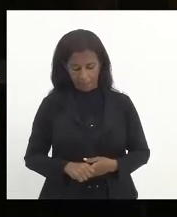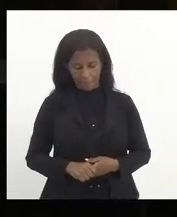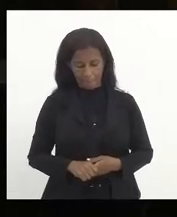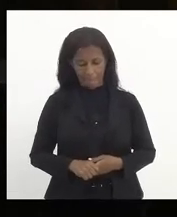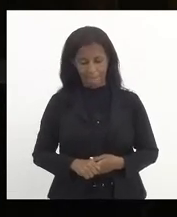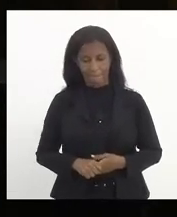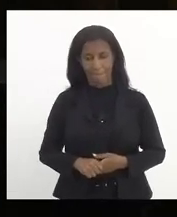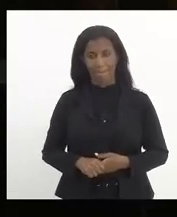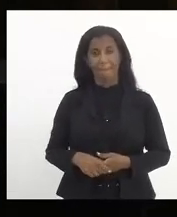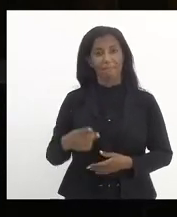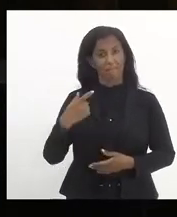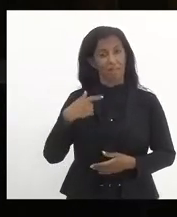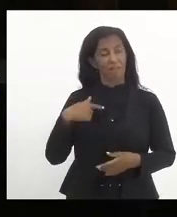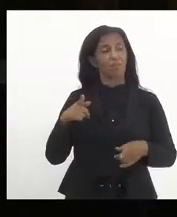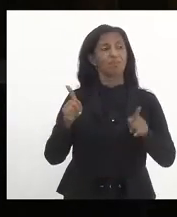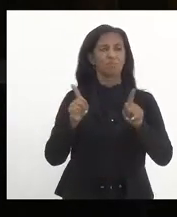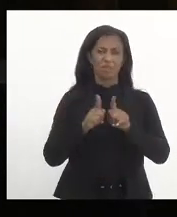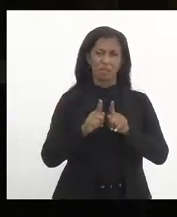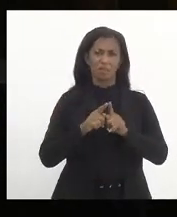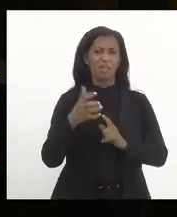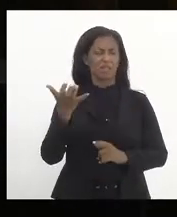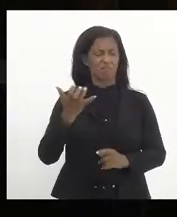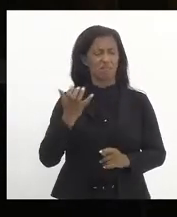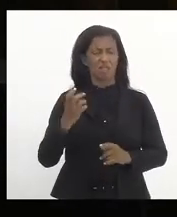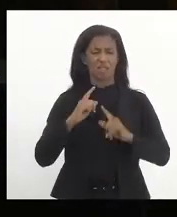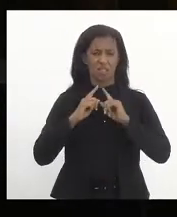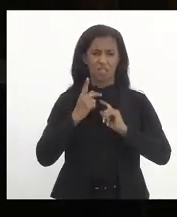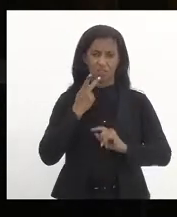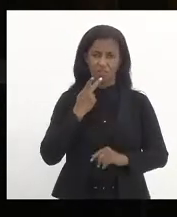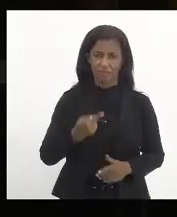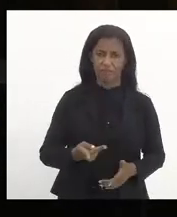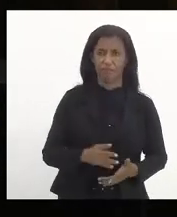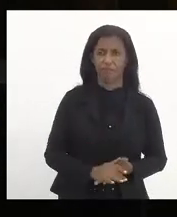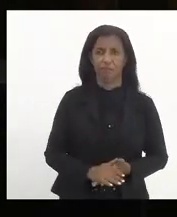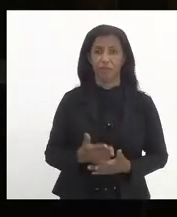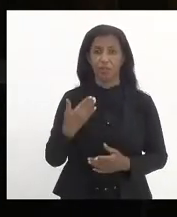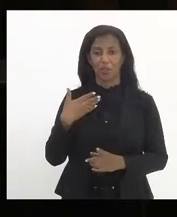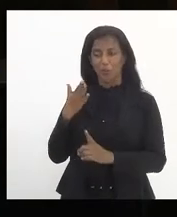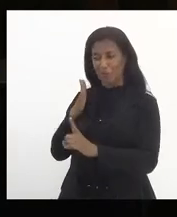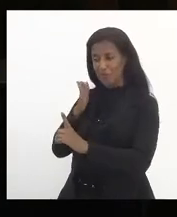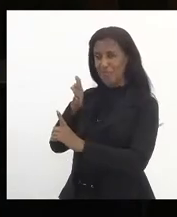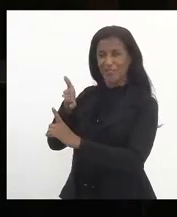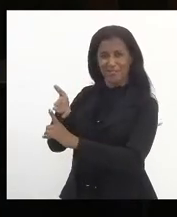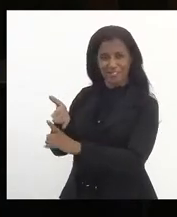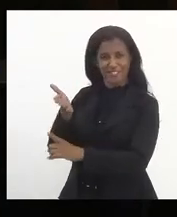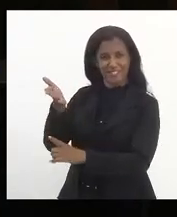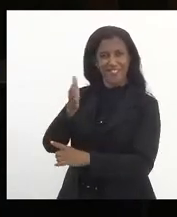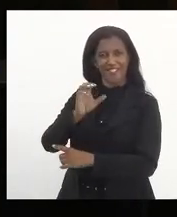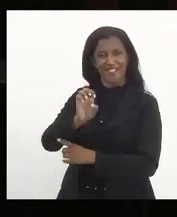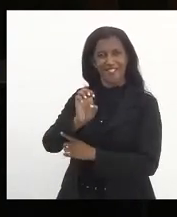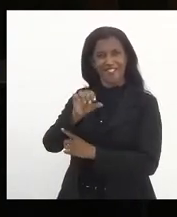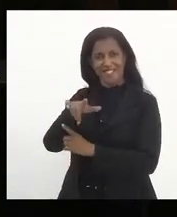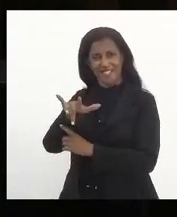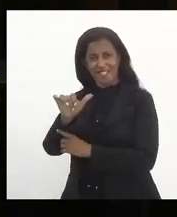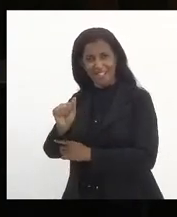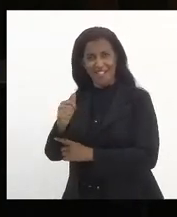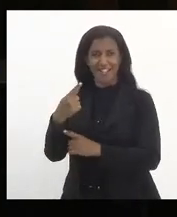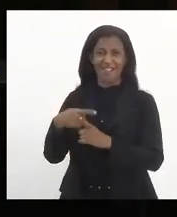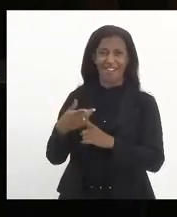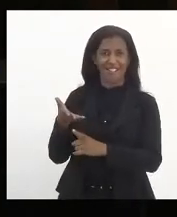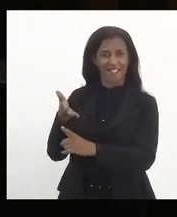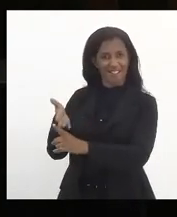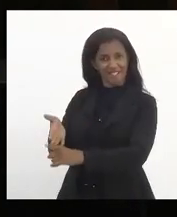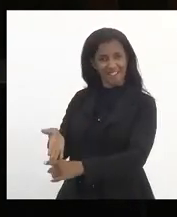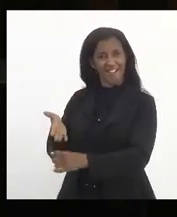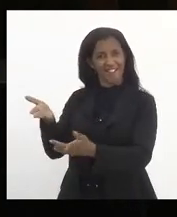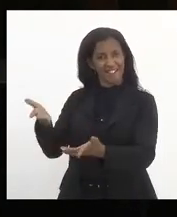E que fiz questão de lardar, deputada Célia Jordão, estou me dirigindo à Vossa Excelência, que Vossa Excelência passou